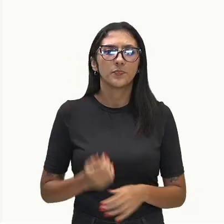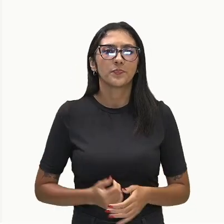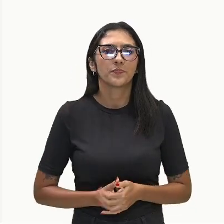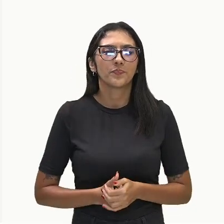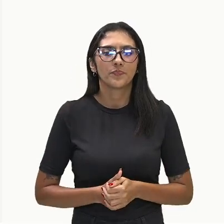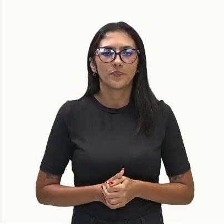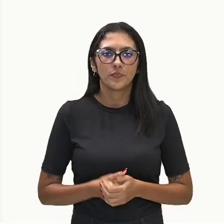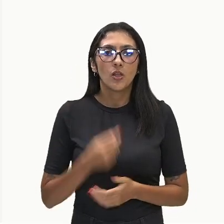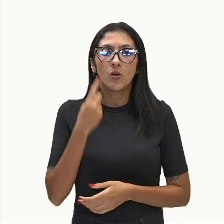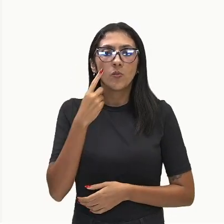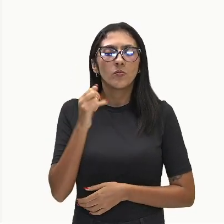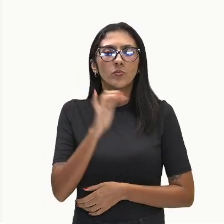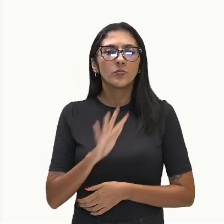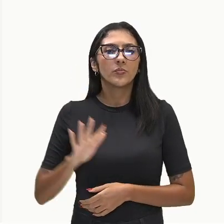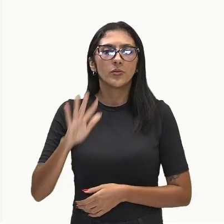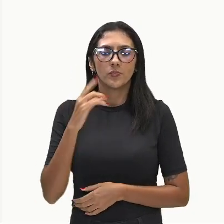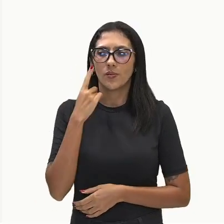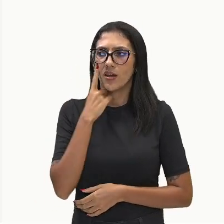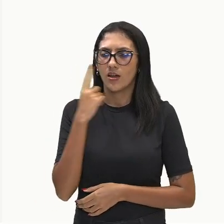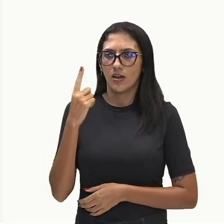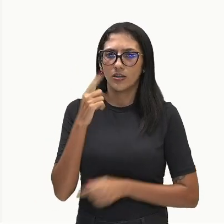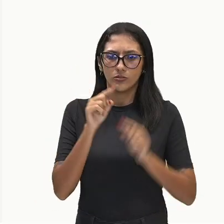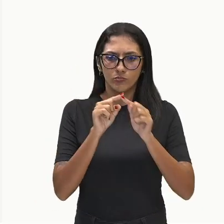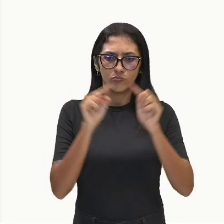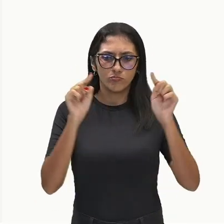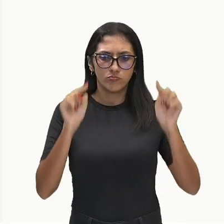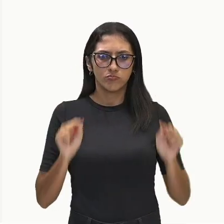a figura ABCD,